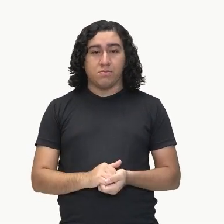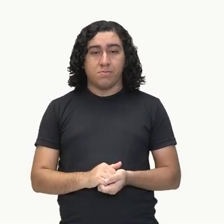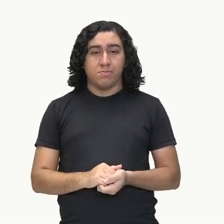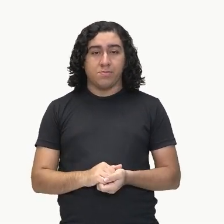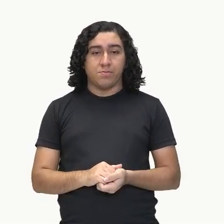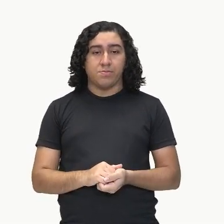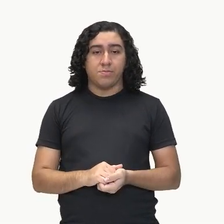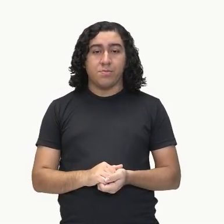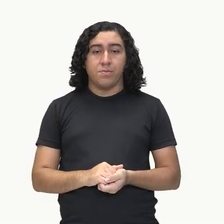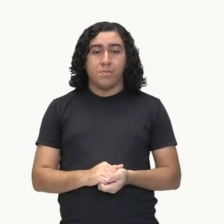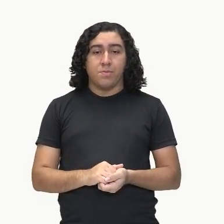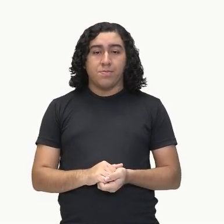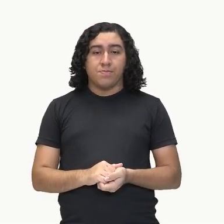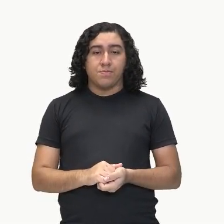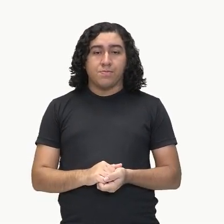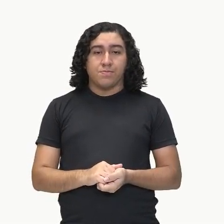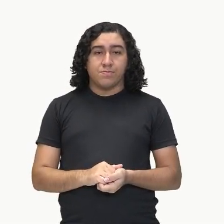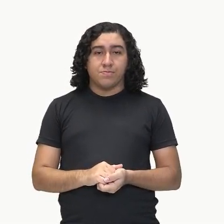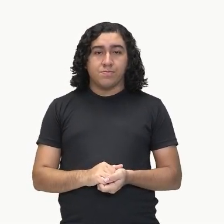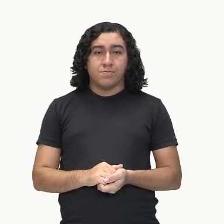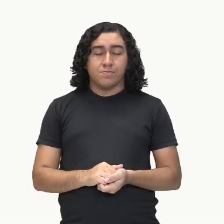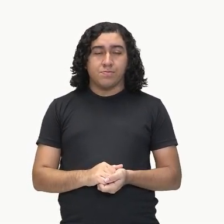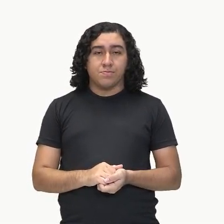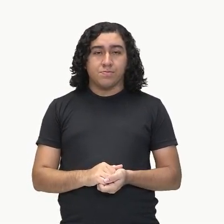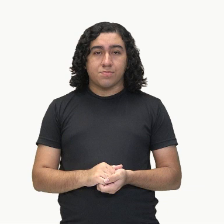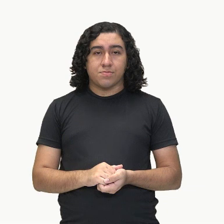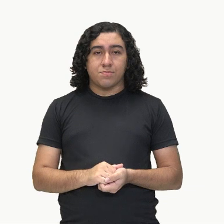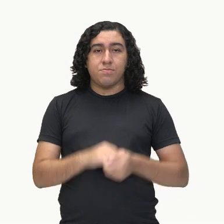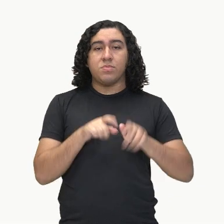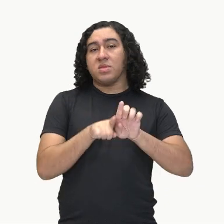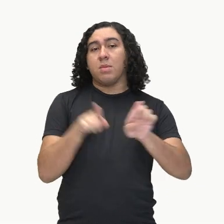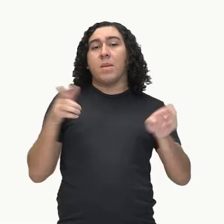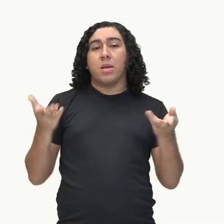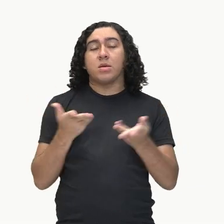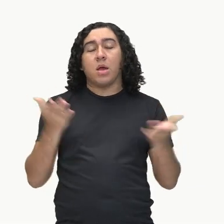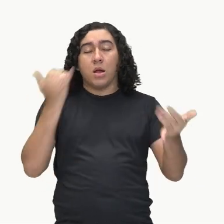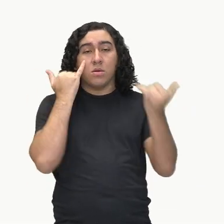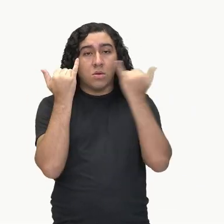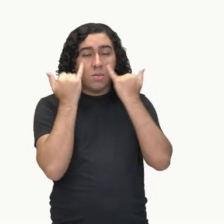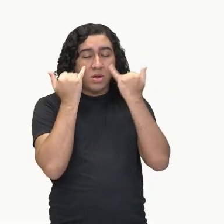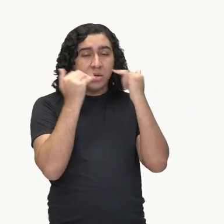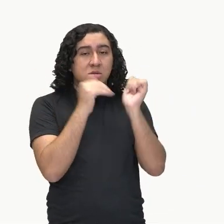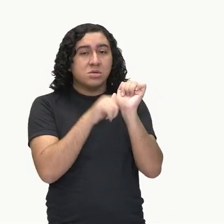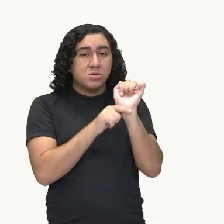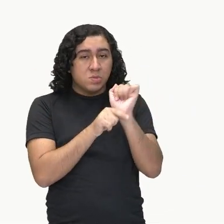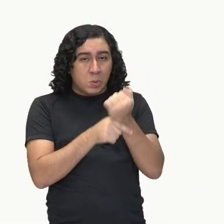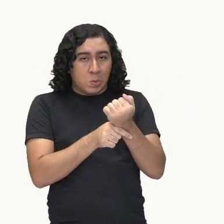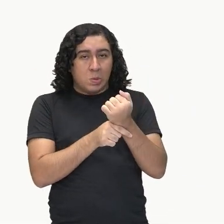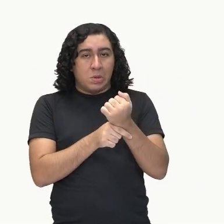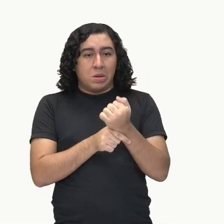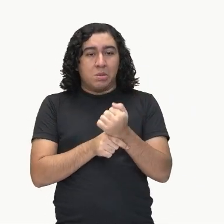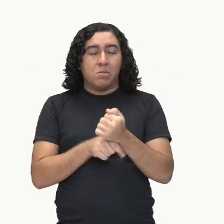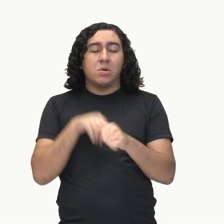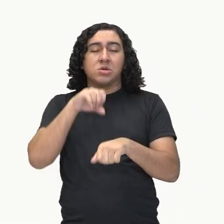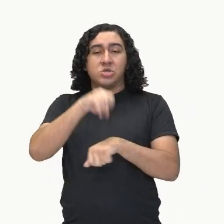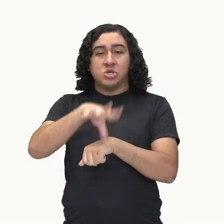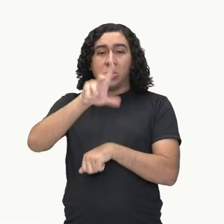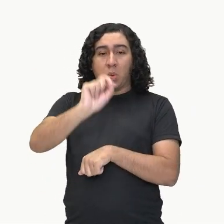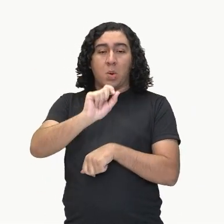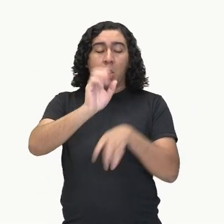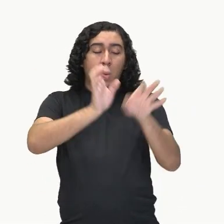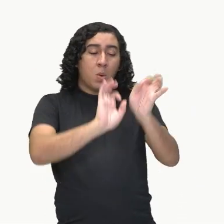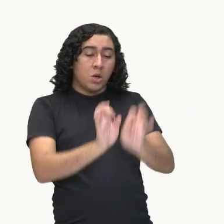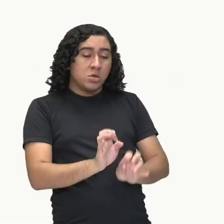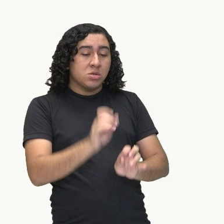para que nesse primeiro momento você tenha mais segurança, o que eu aconselho? Eu aconselho que você organize